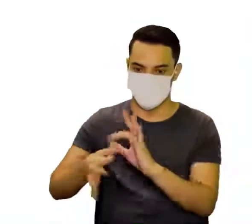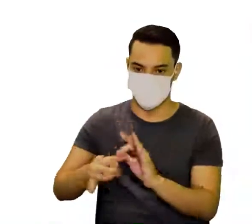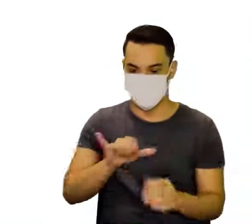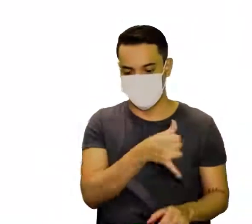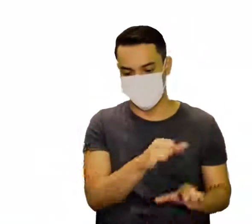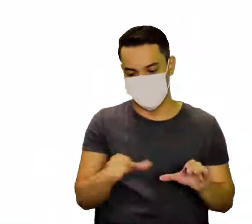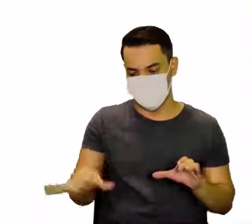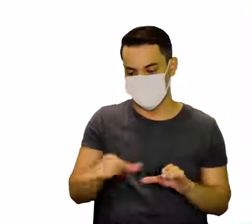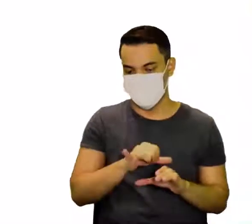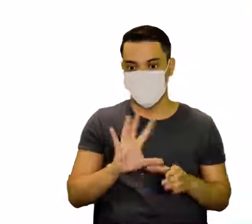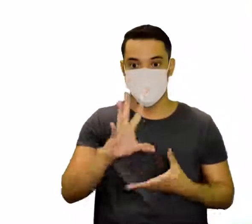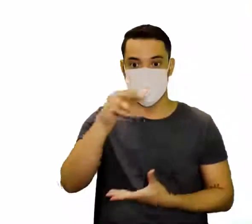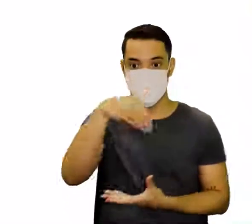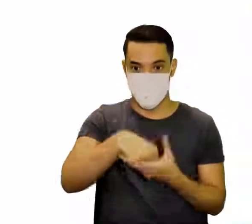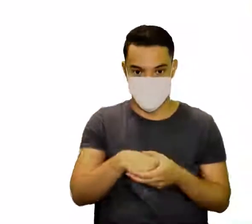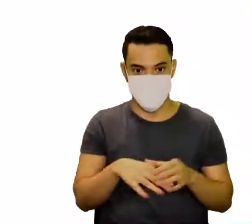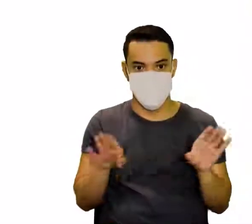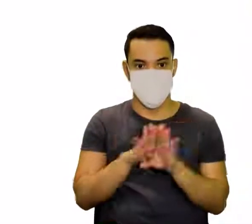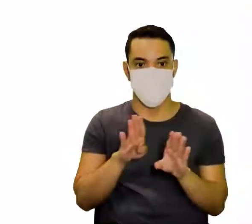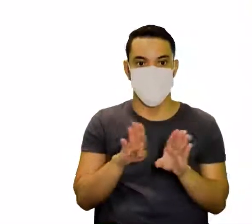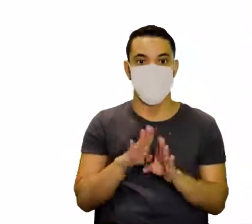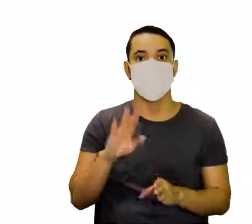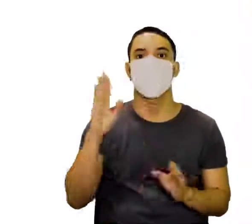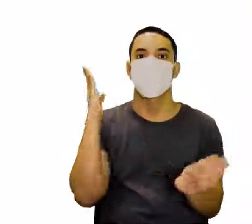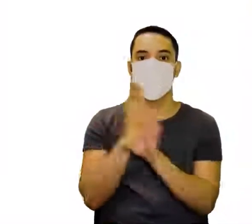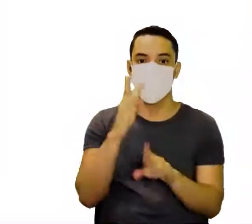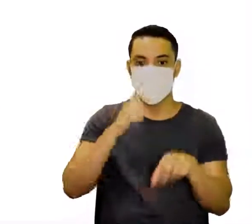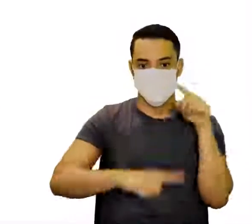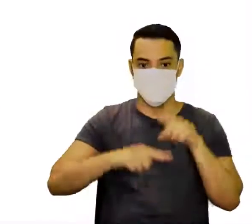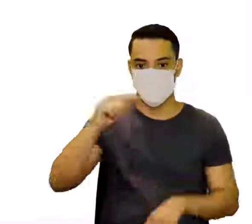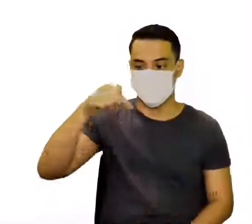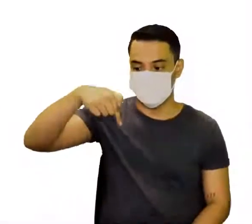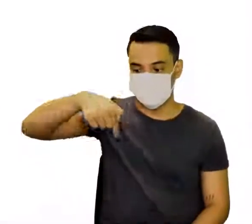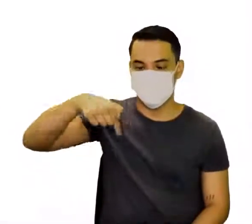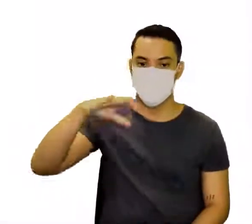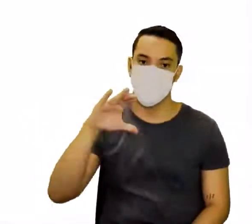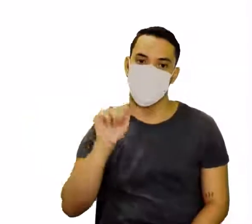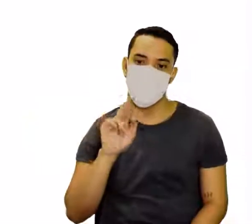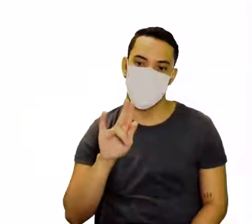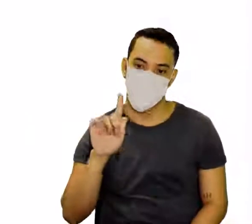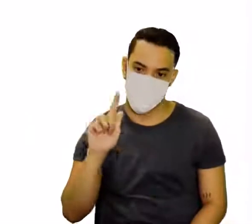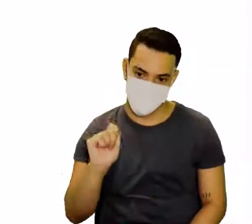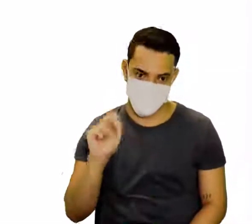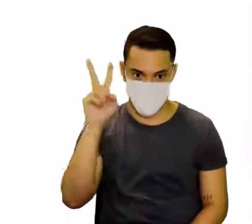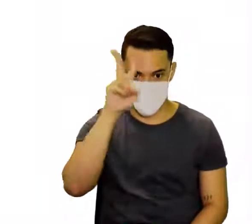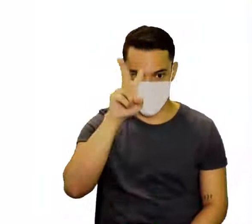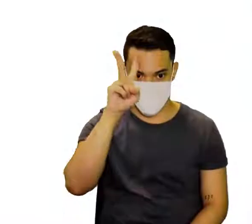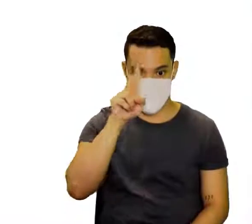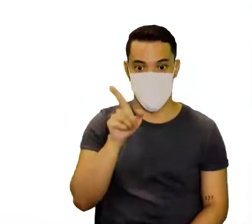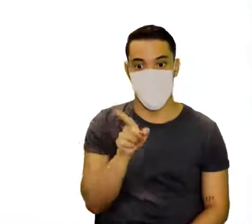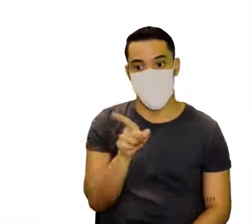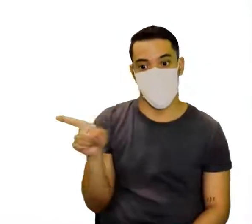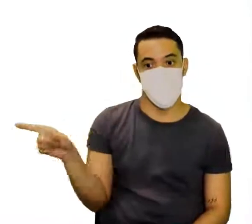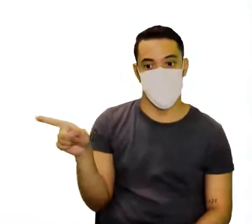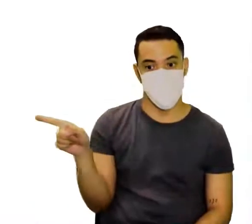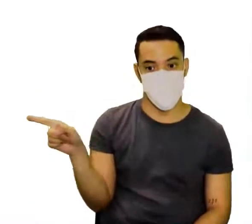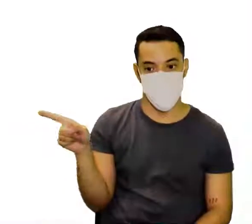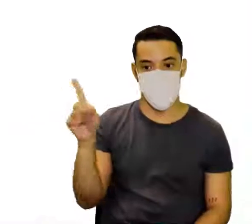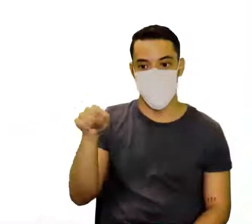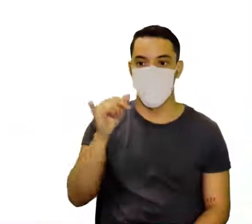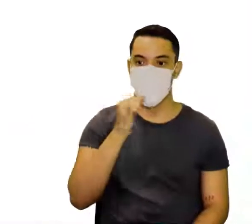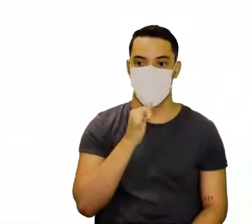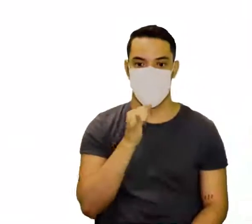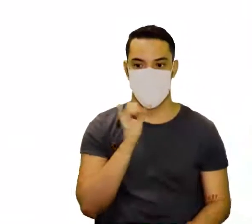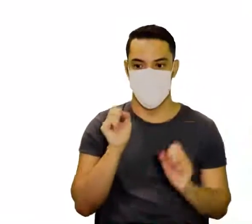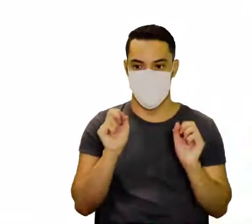pelos enrolamentos e pela carga, tá, pessoal? Então aqui, ó, nós temos um exemplo,